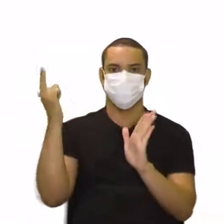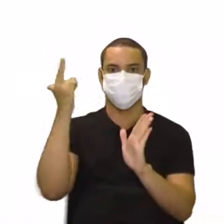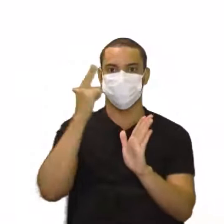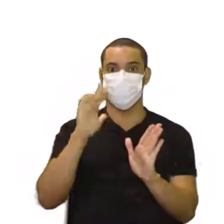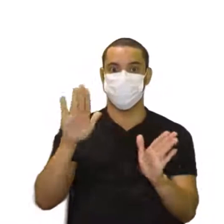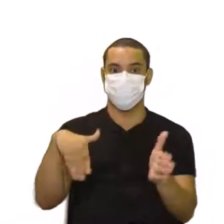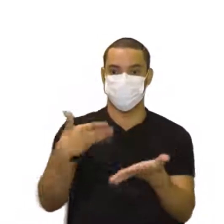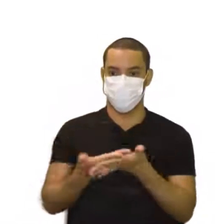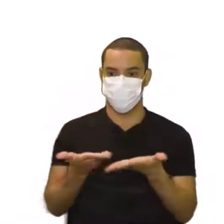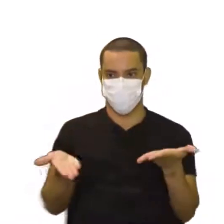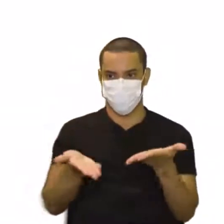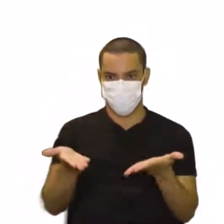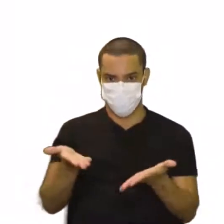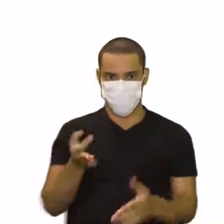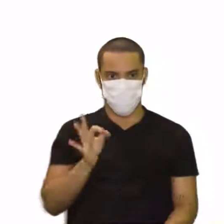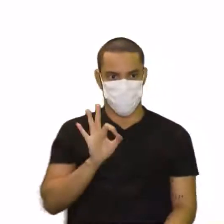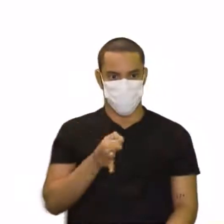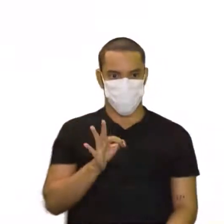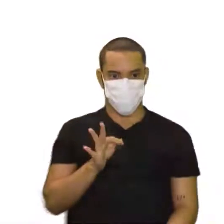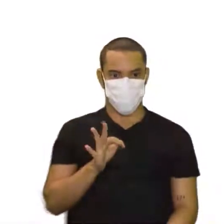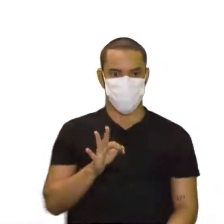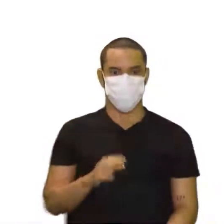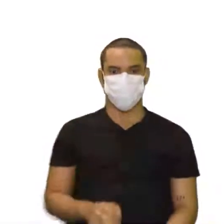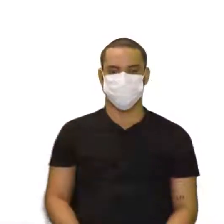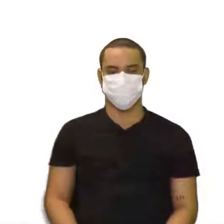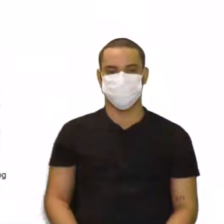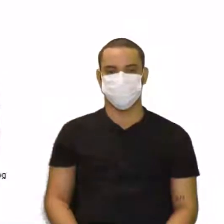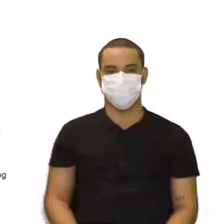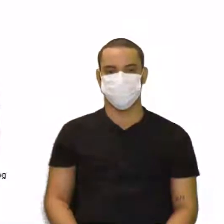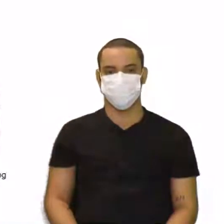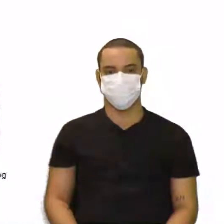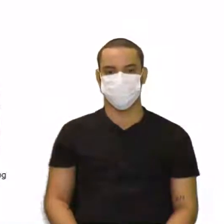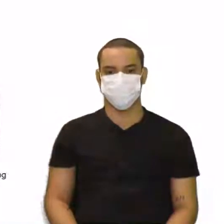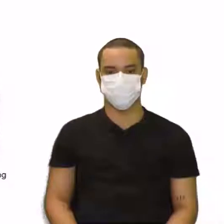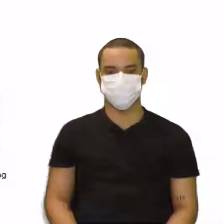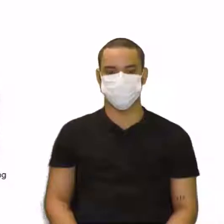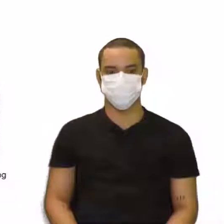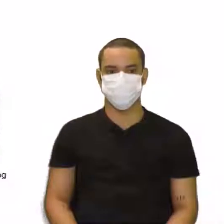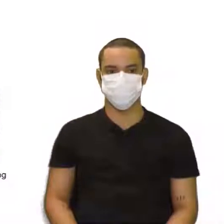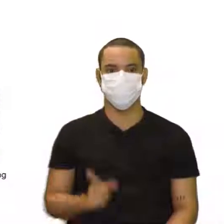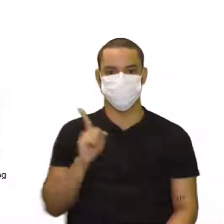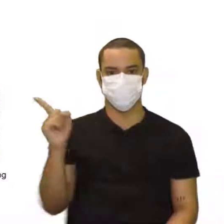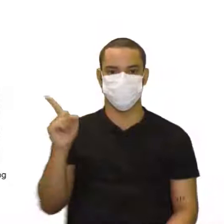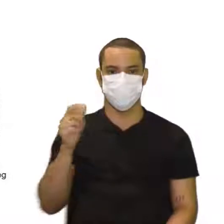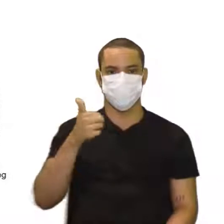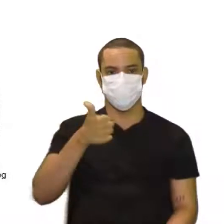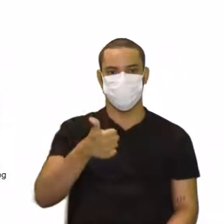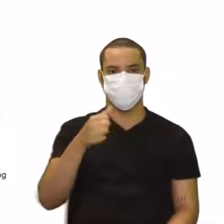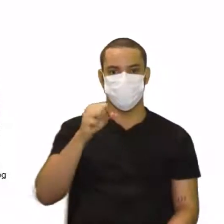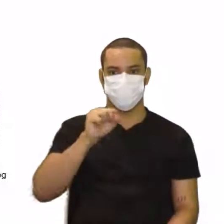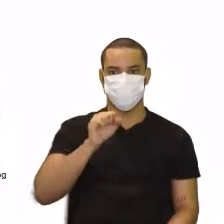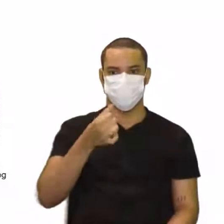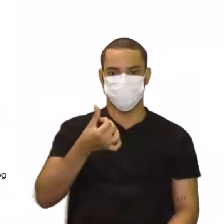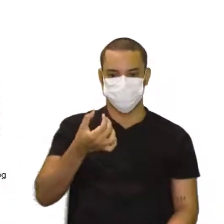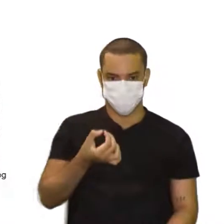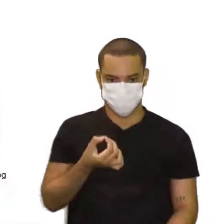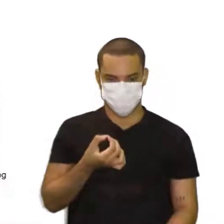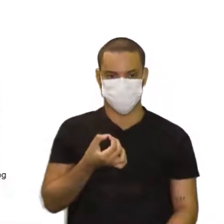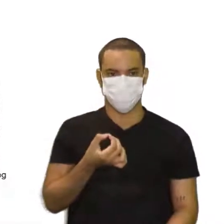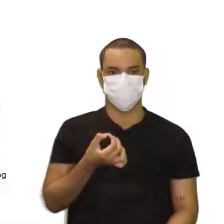temos hoje, tá bom? Nós temos outra aqui, esse aqui já é de 1860,